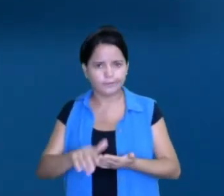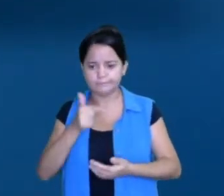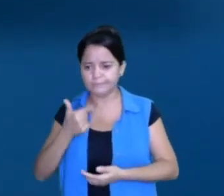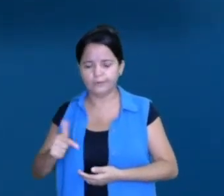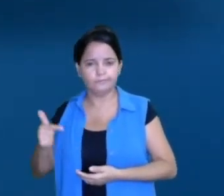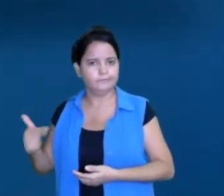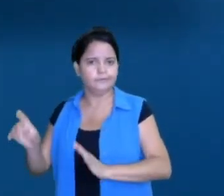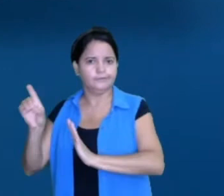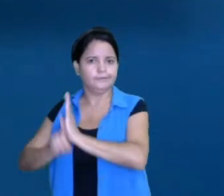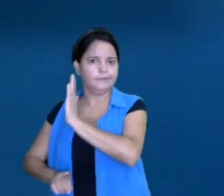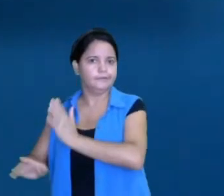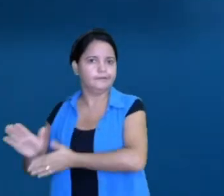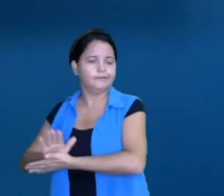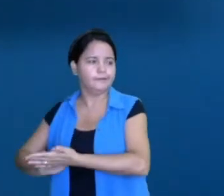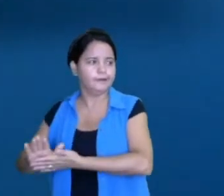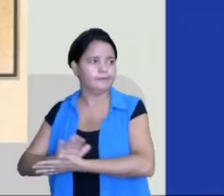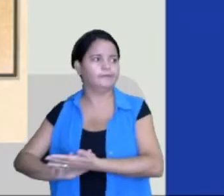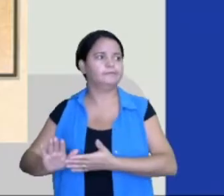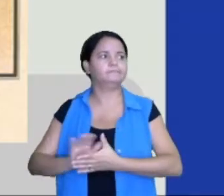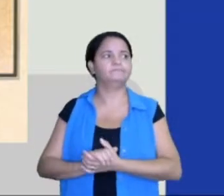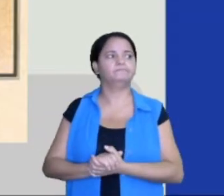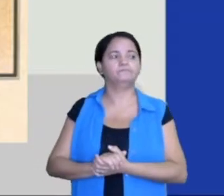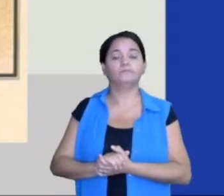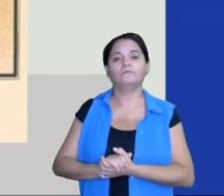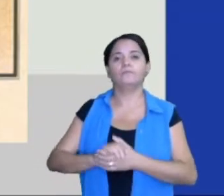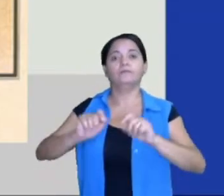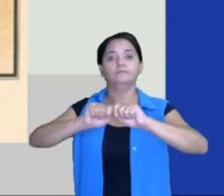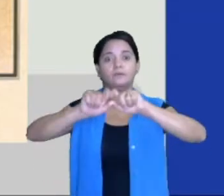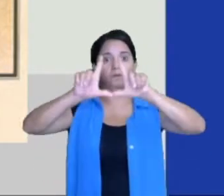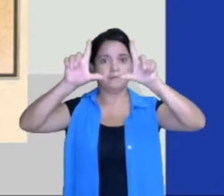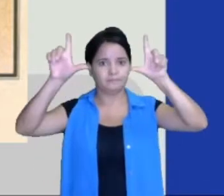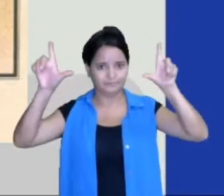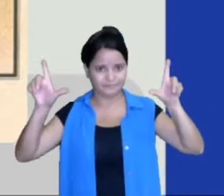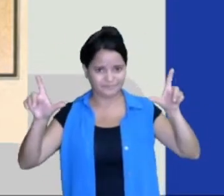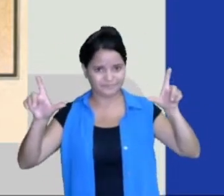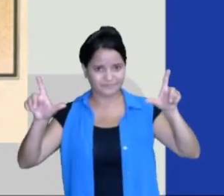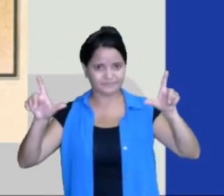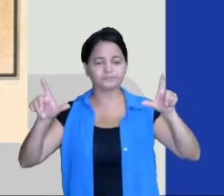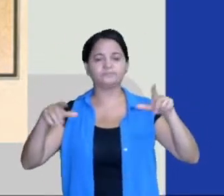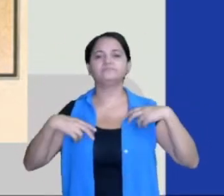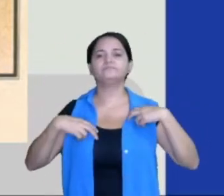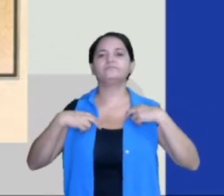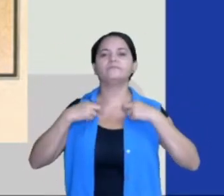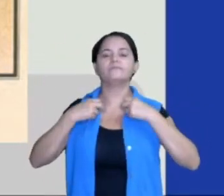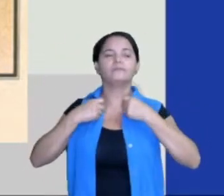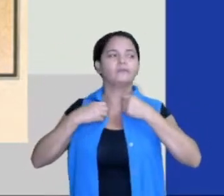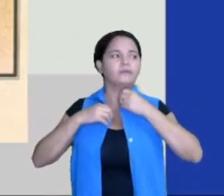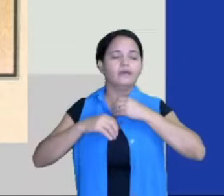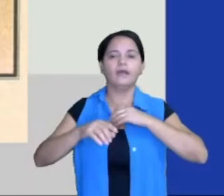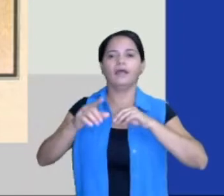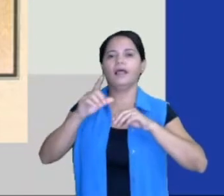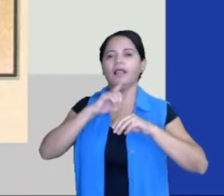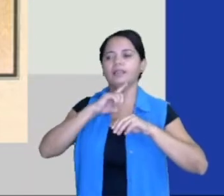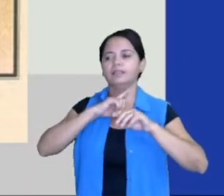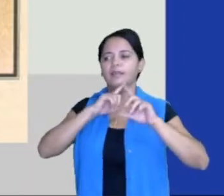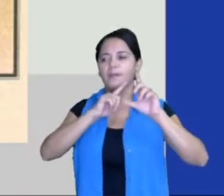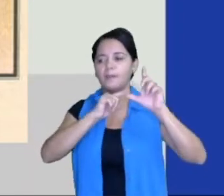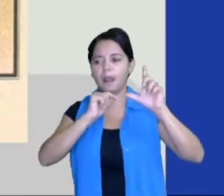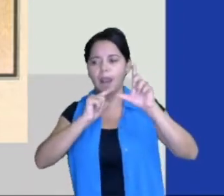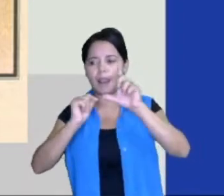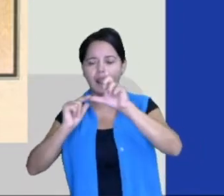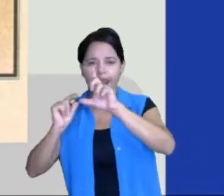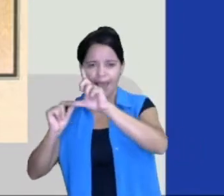e eu vou pedir agora para a produção abrir essa imagem. Bom, pessoal, tem umas letras aí nessa imagem,